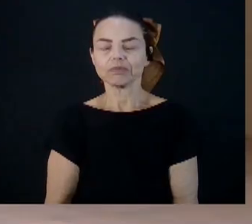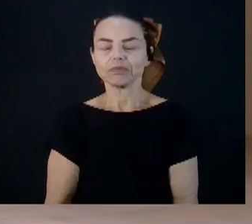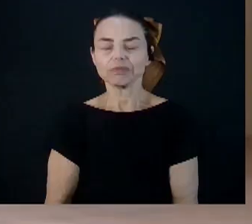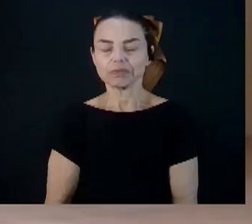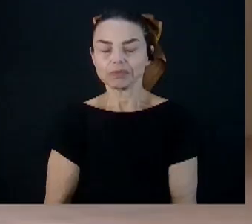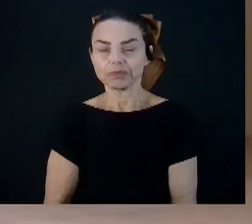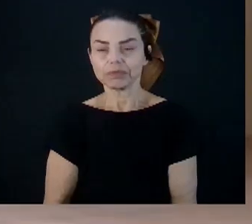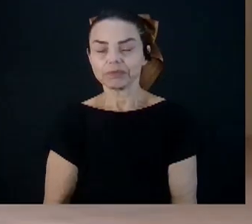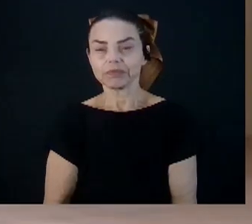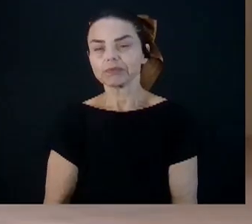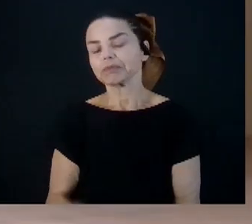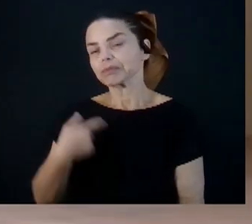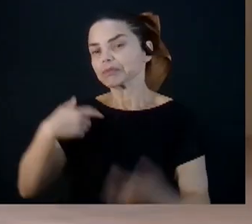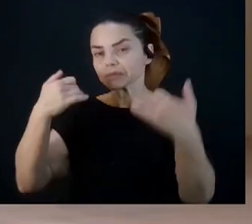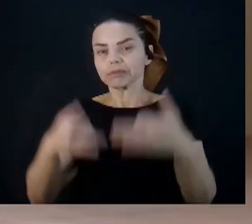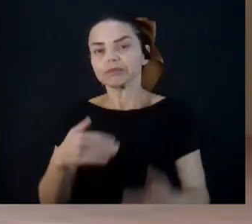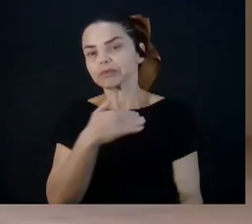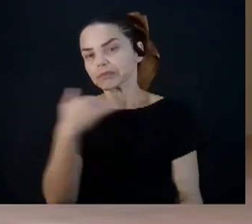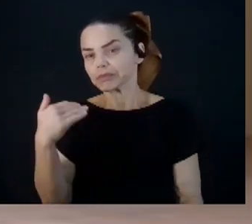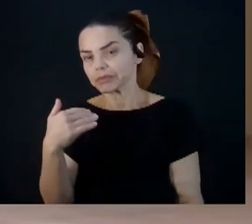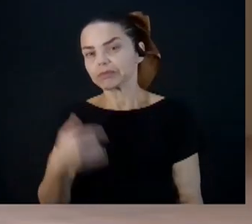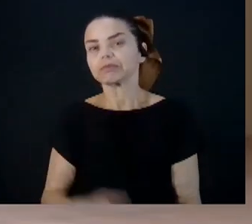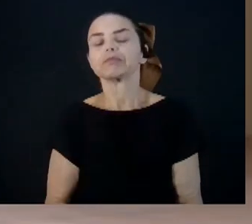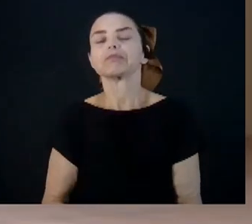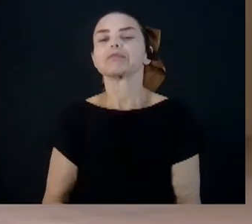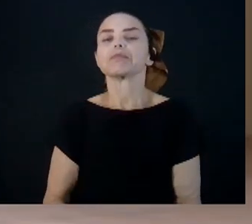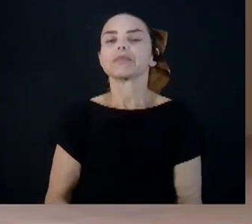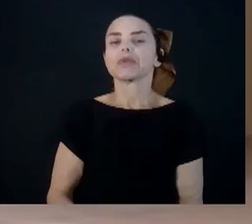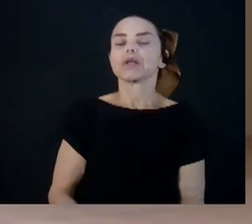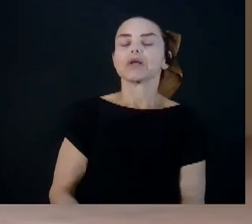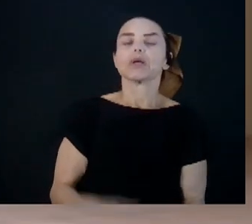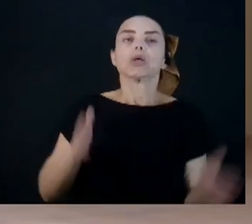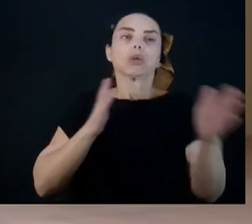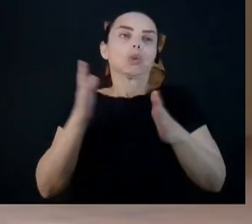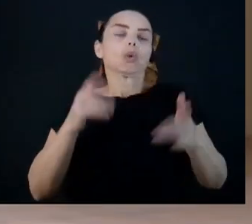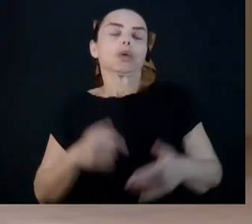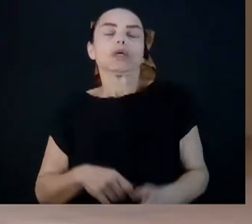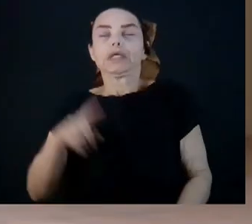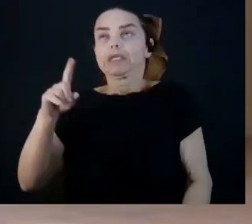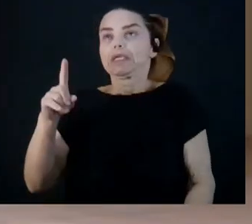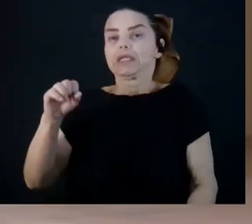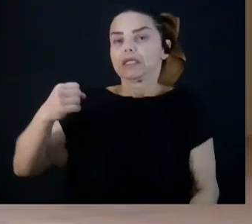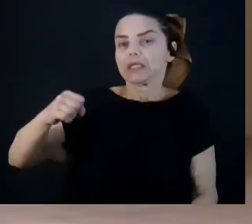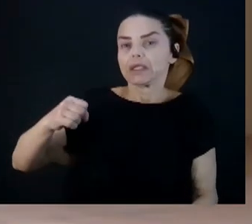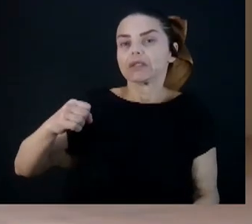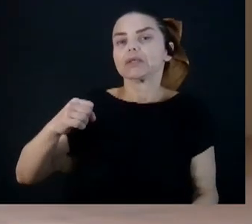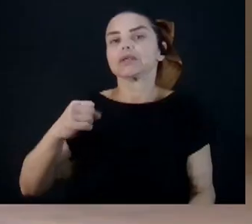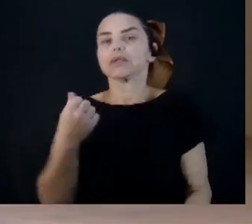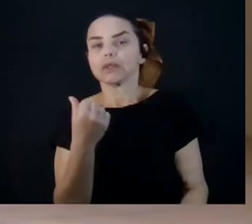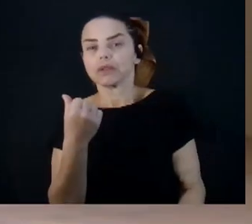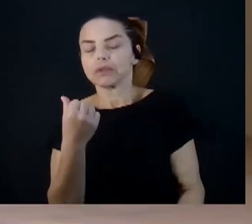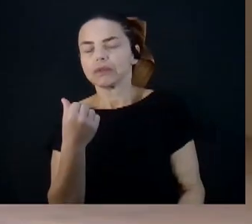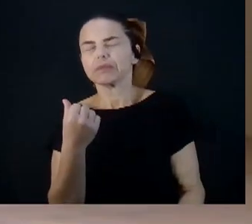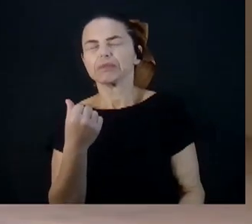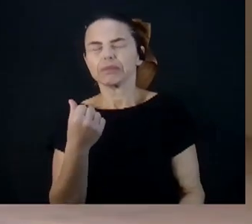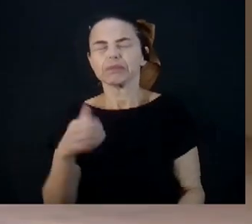Quando falecia alguém aqui, nessa época, vamos dizer aí, de 1861, quando eles começaram a chegar aqui,